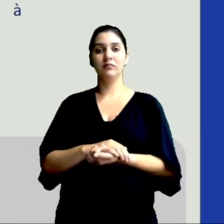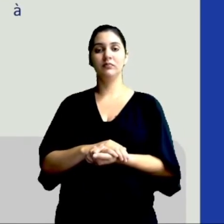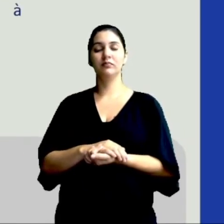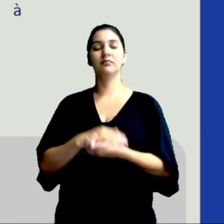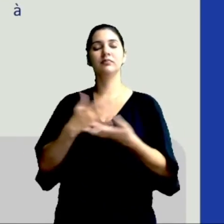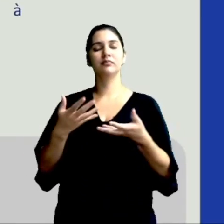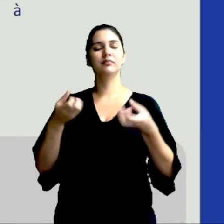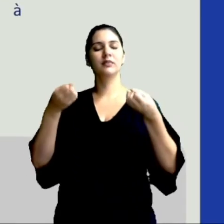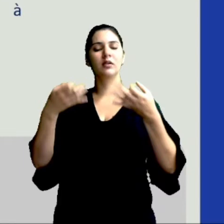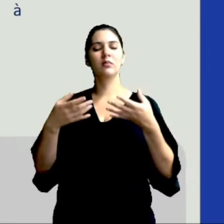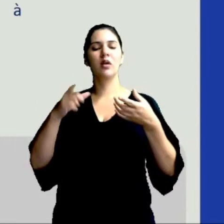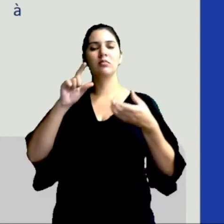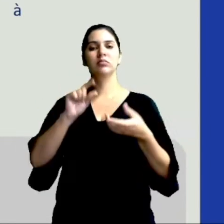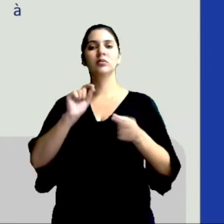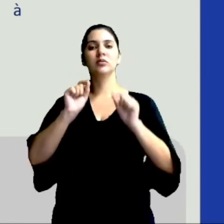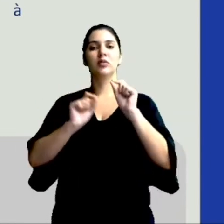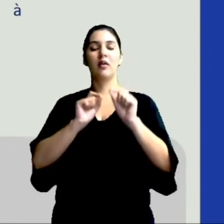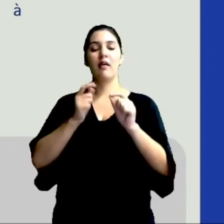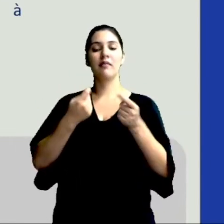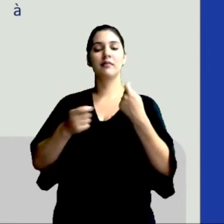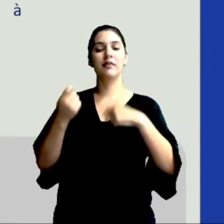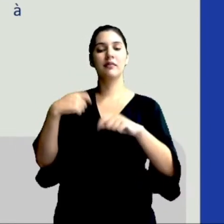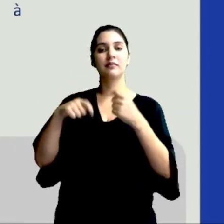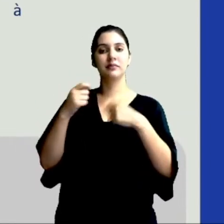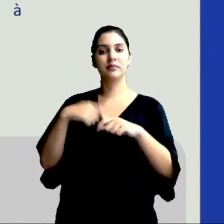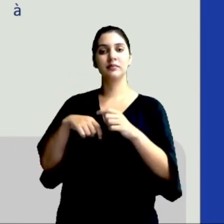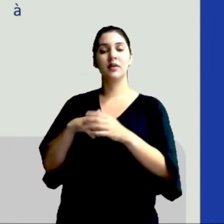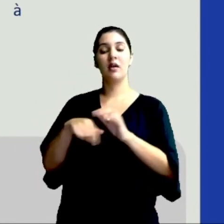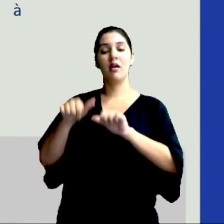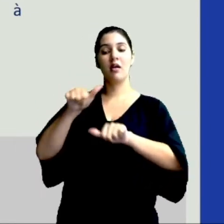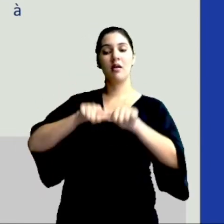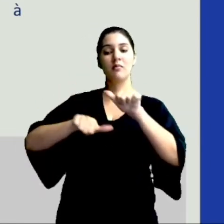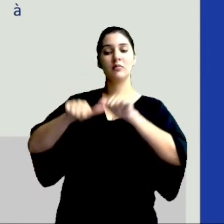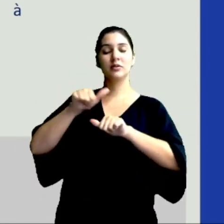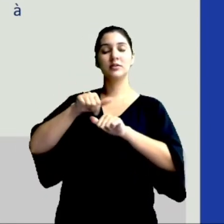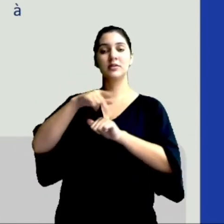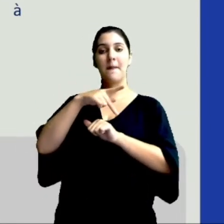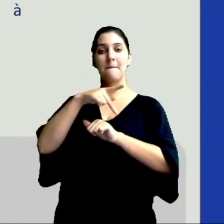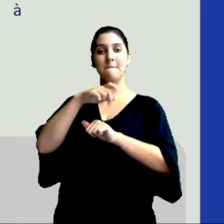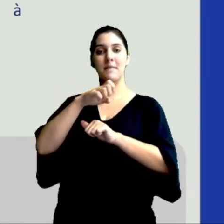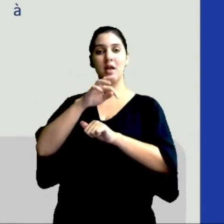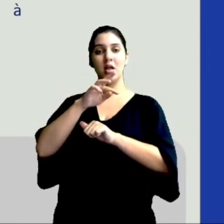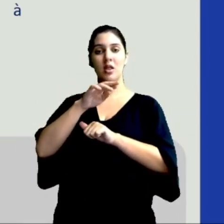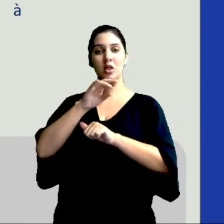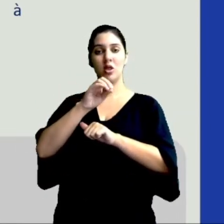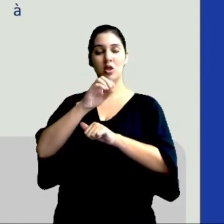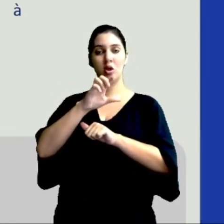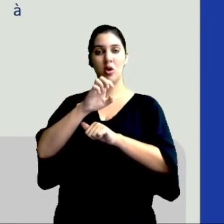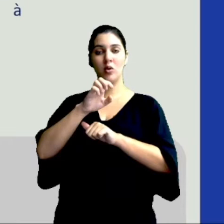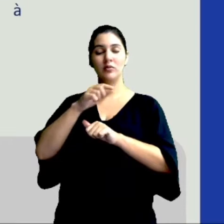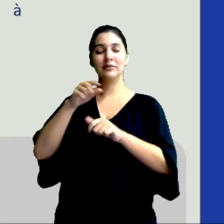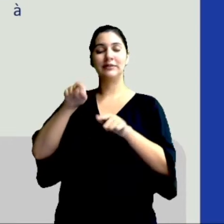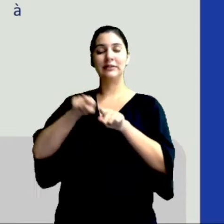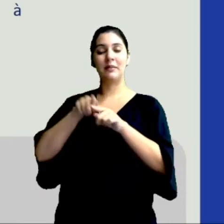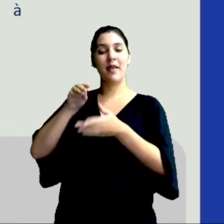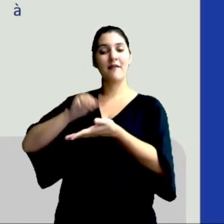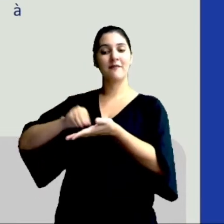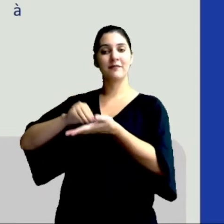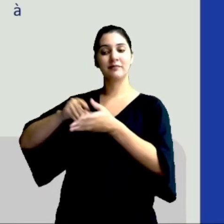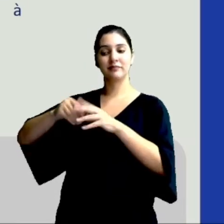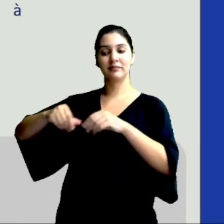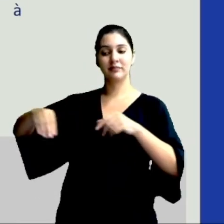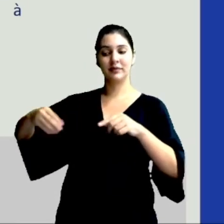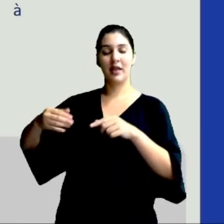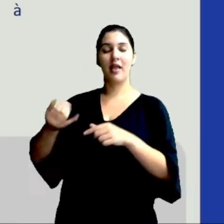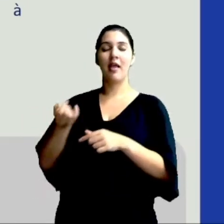Agora vamos falar um pouquinho sobre essa questão da economia, né? A abundância de petróleo e a escassez de terras férteis e águas.